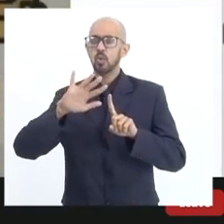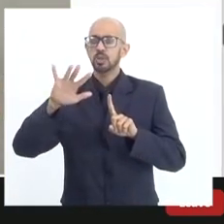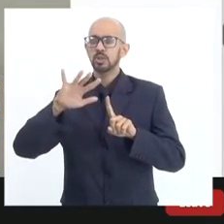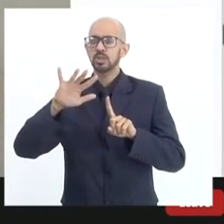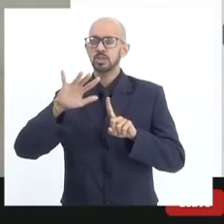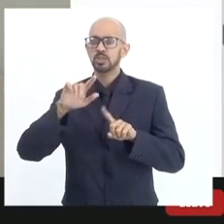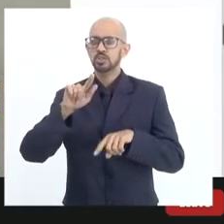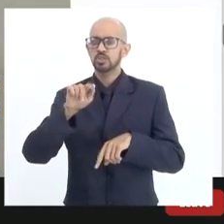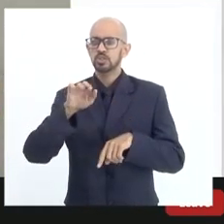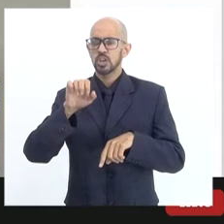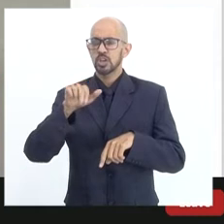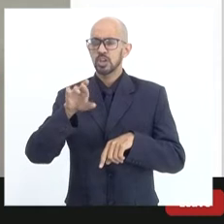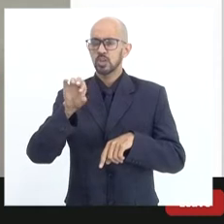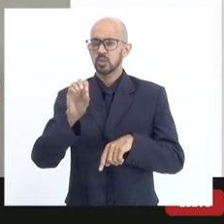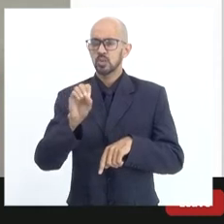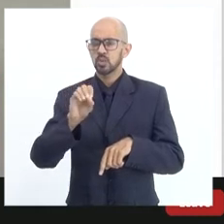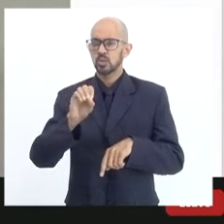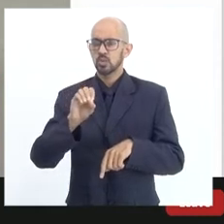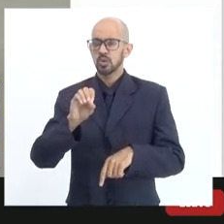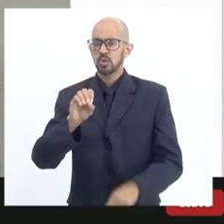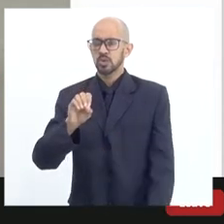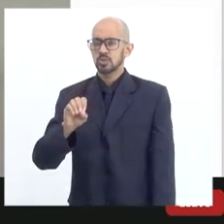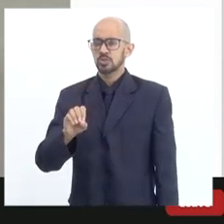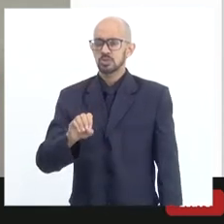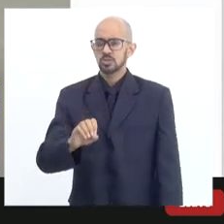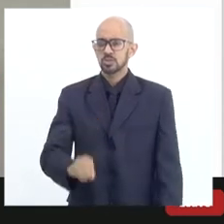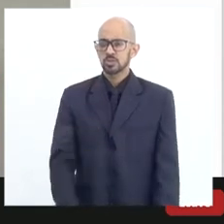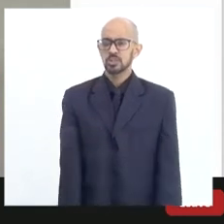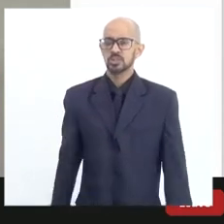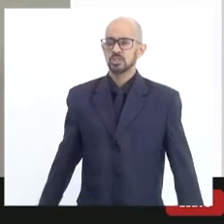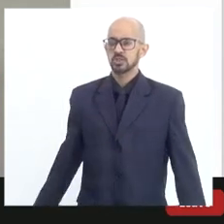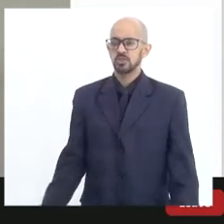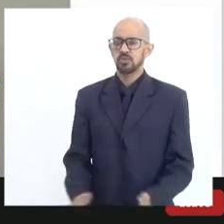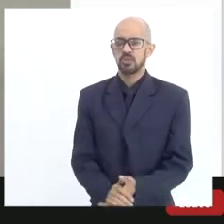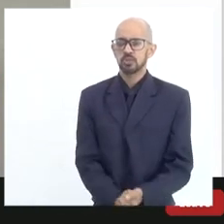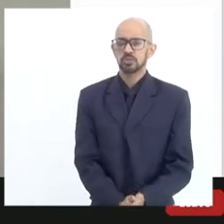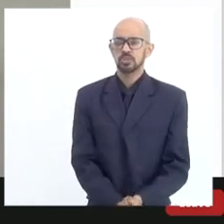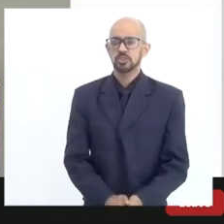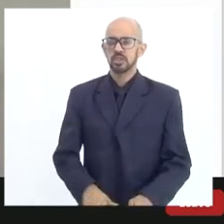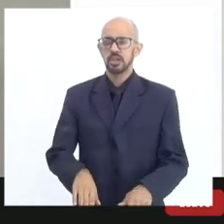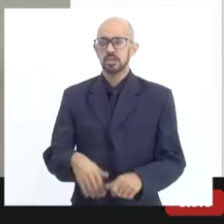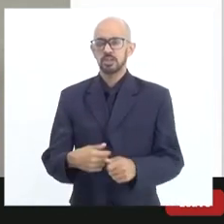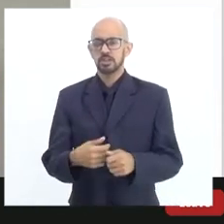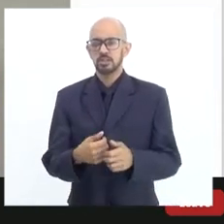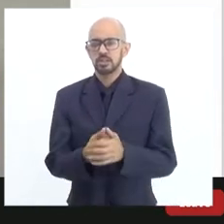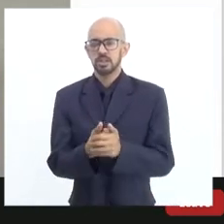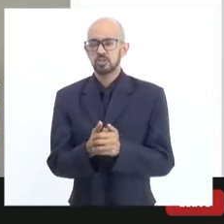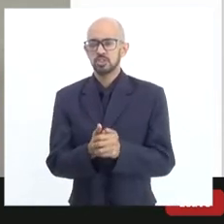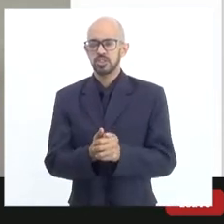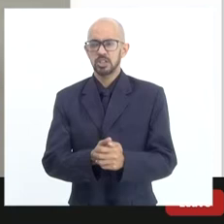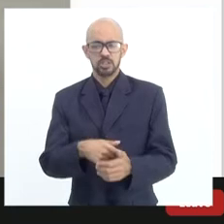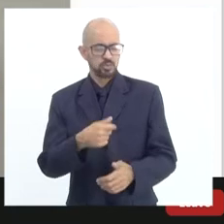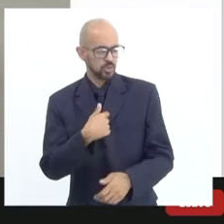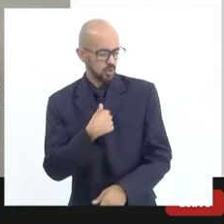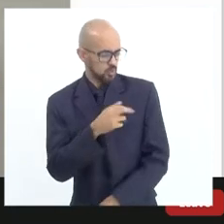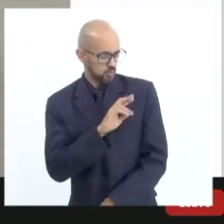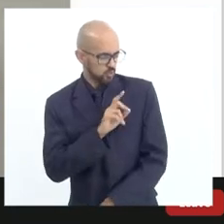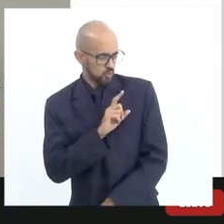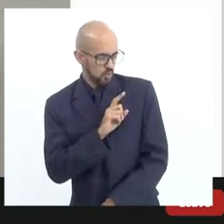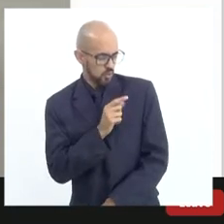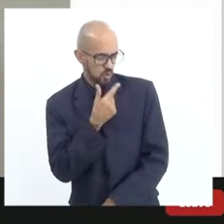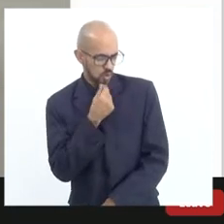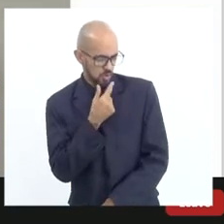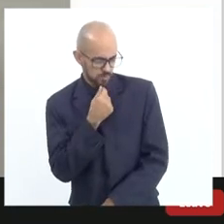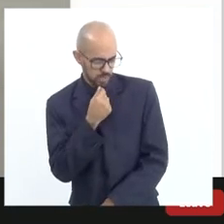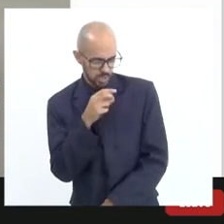Essa outra foto é uma ilustração, é outra ilustração infame, não sou homem, aí é um menino olhando para o seu